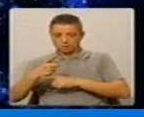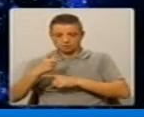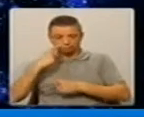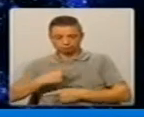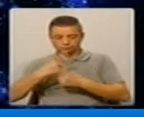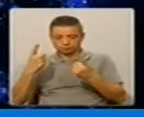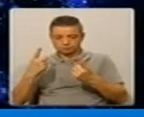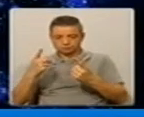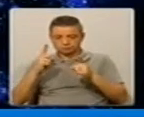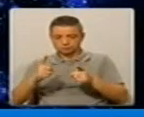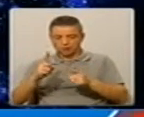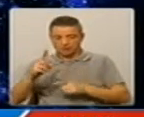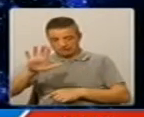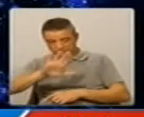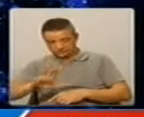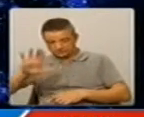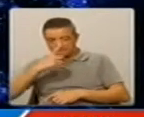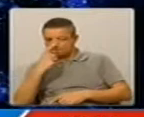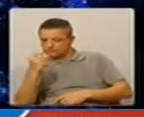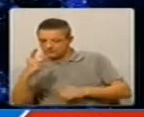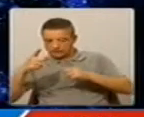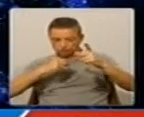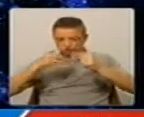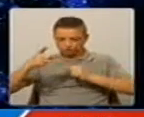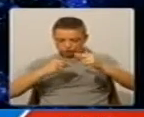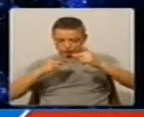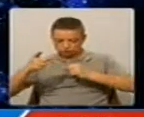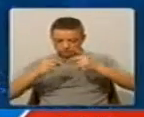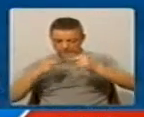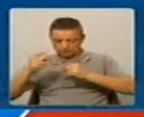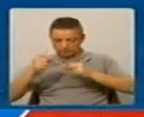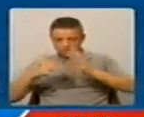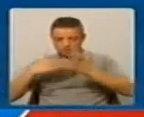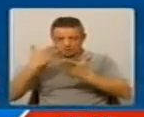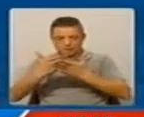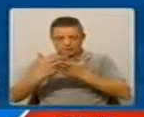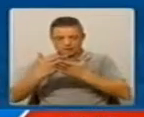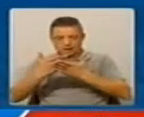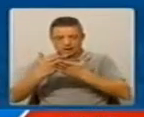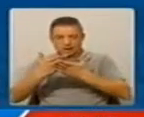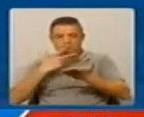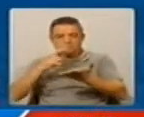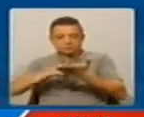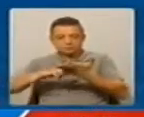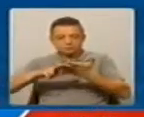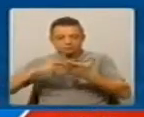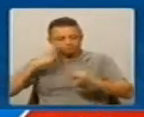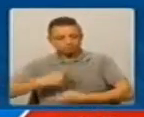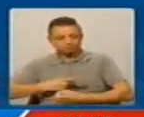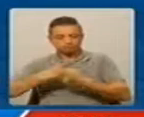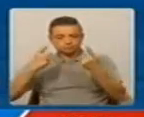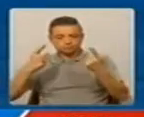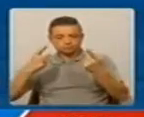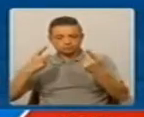são precisamente estes quasares, que pareciam estrelas que estavam a emitir uma luminosidade, uma energia extraordinariamente elevada. Parecia